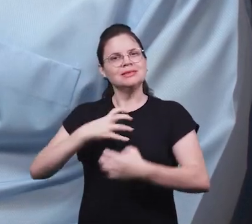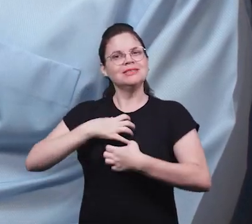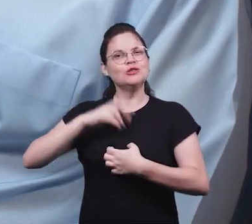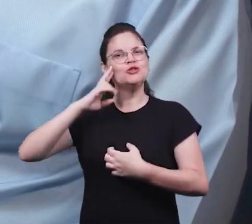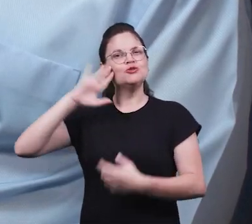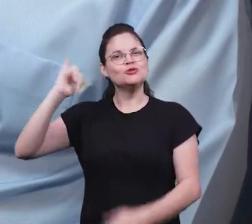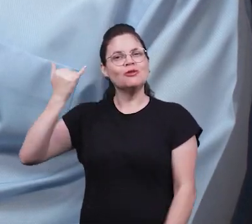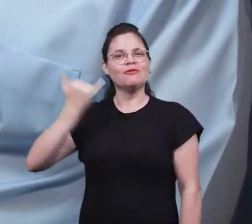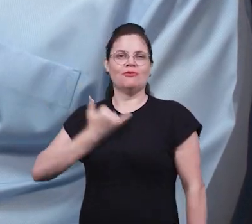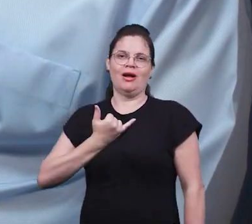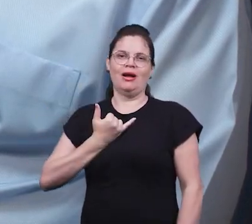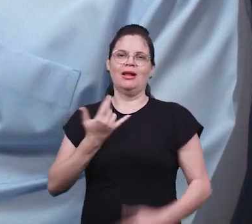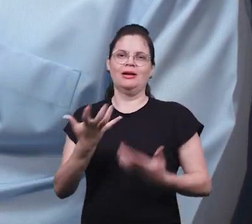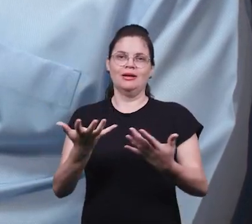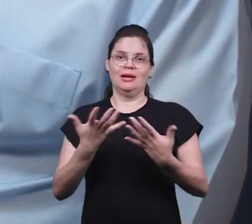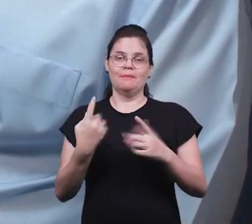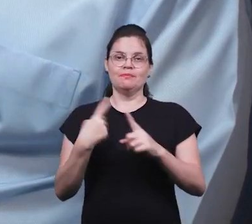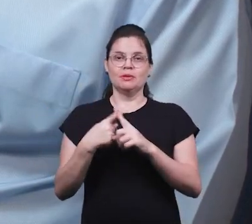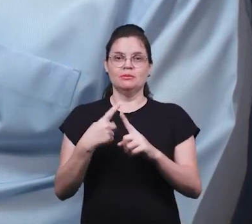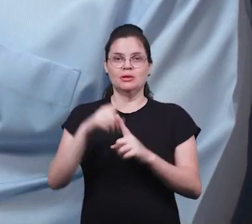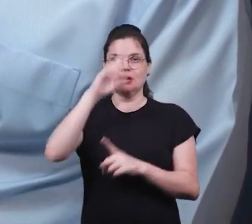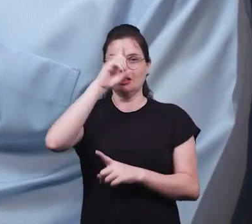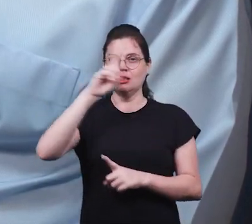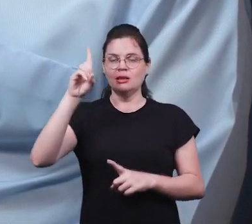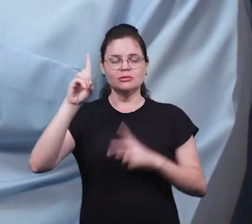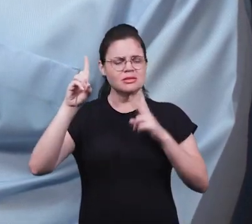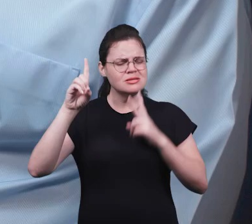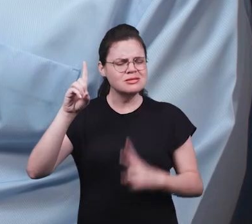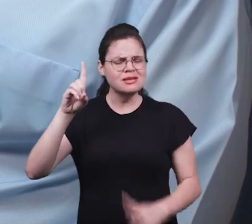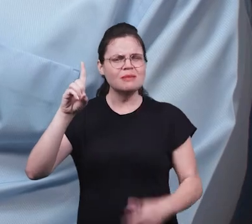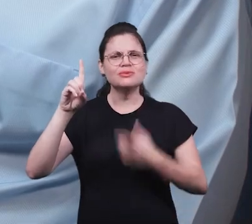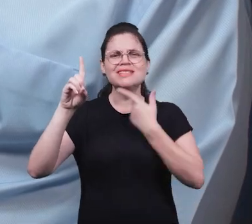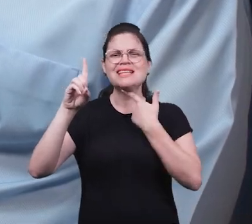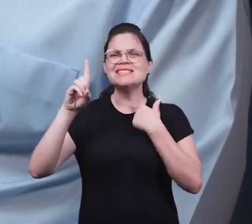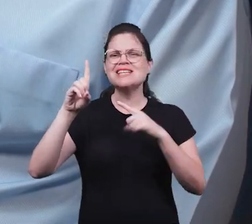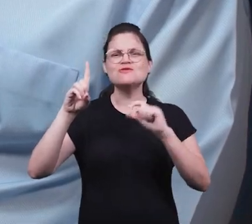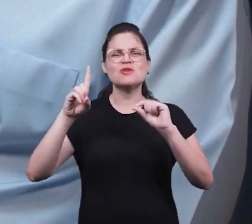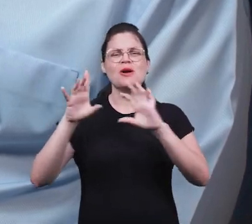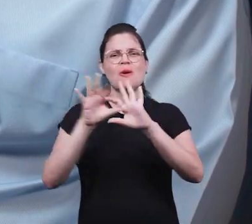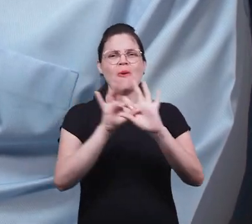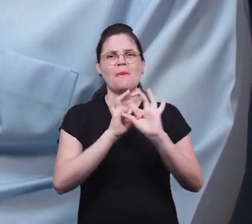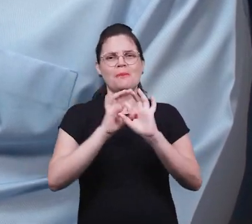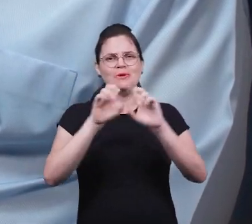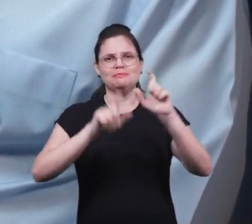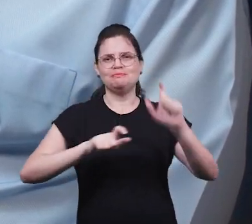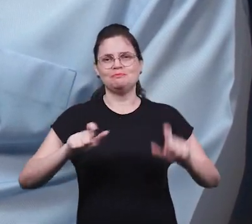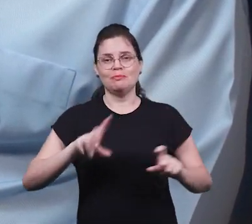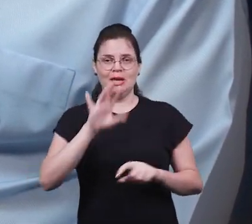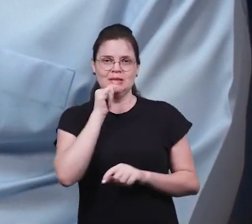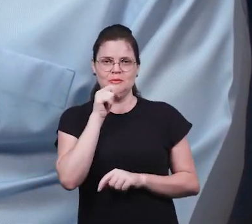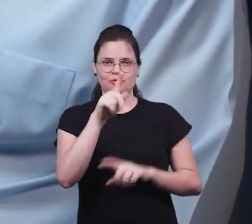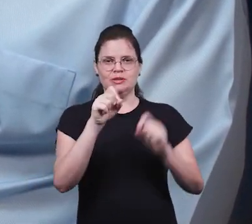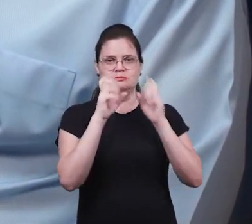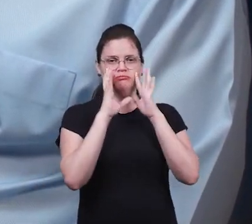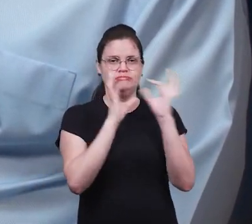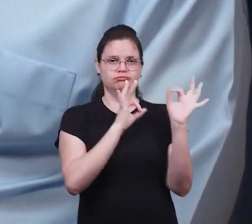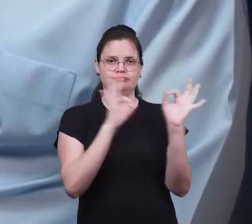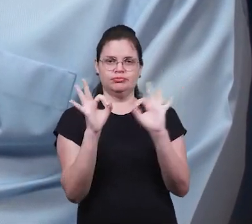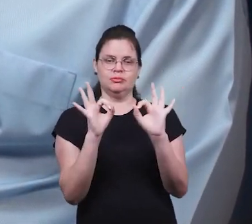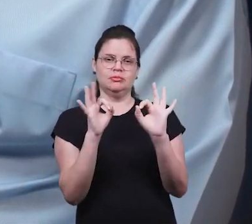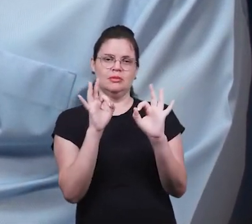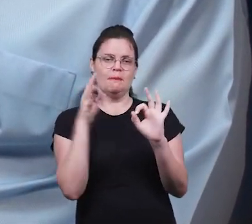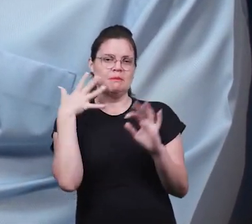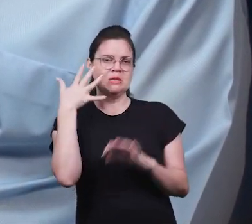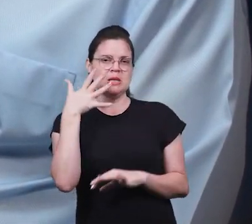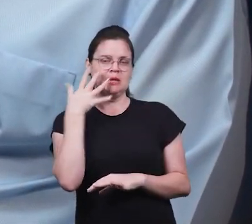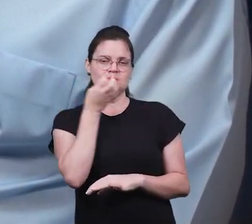desde o princípio, ele quer ter comunhão com o homem. Você pode ouvir uma boa mensagem, você pode ler um bom